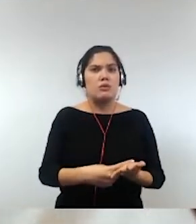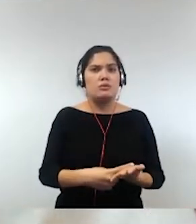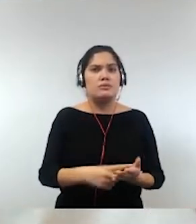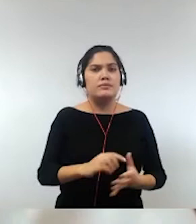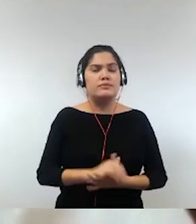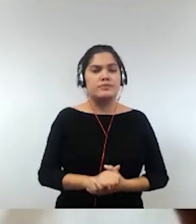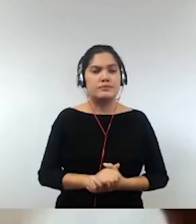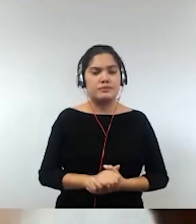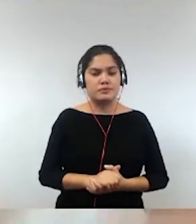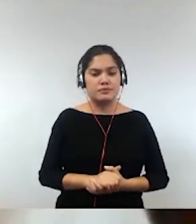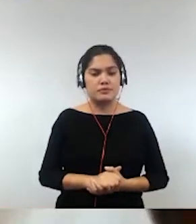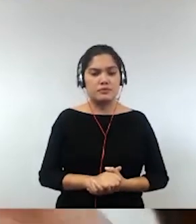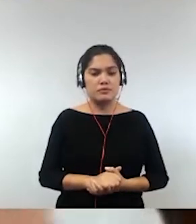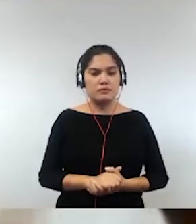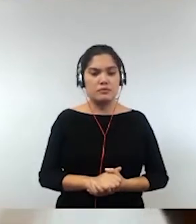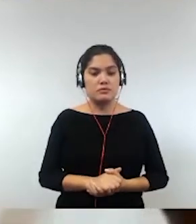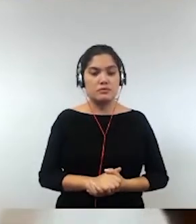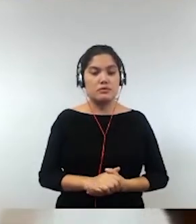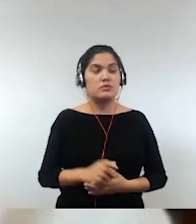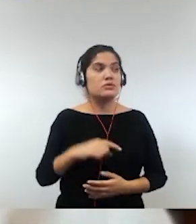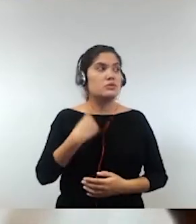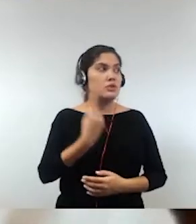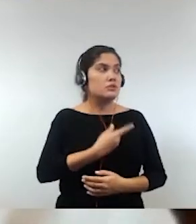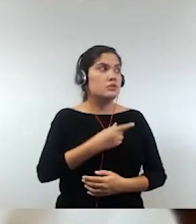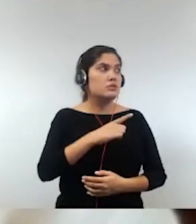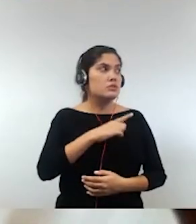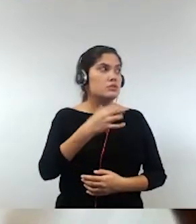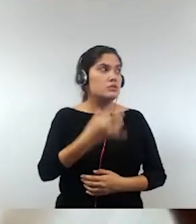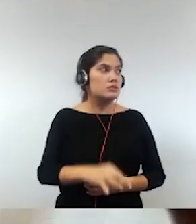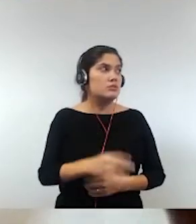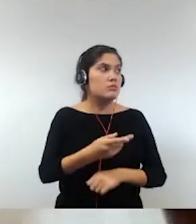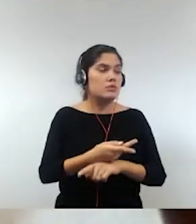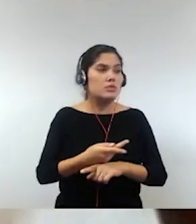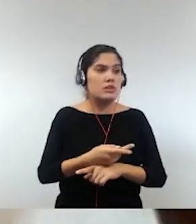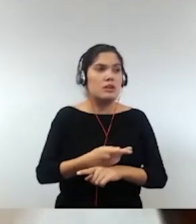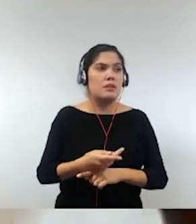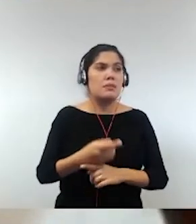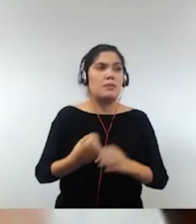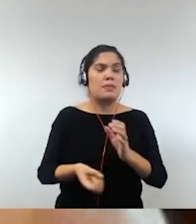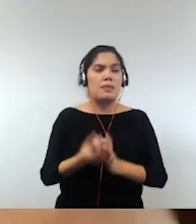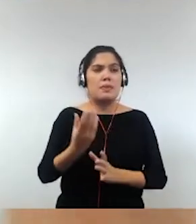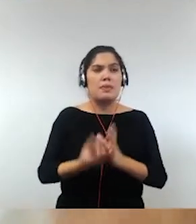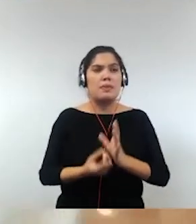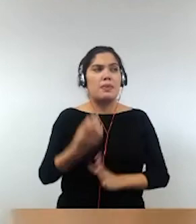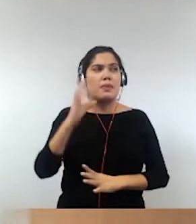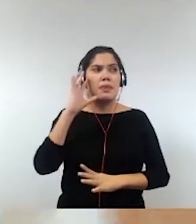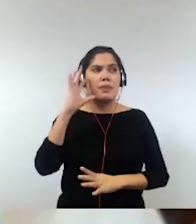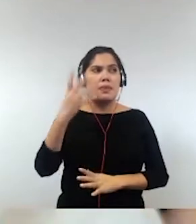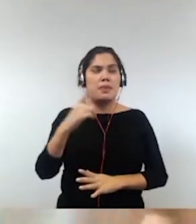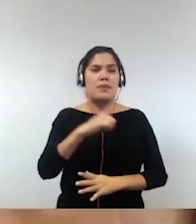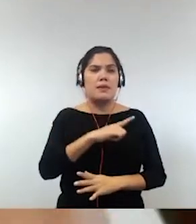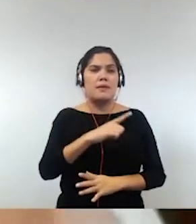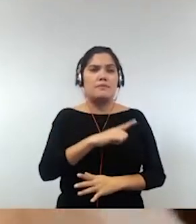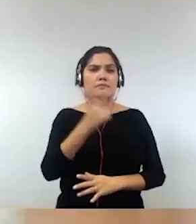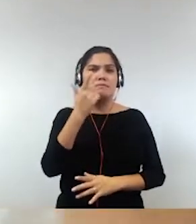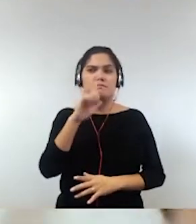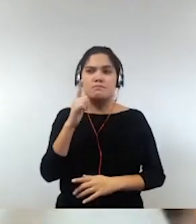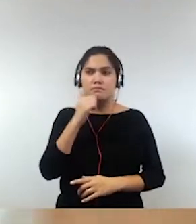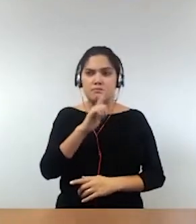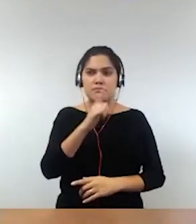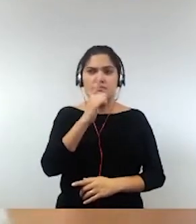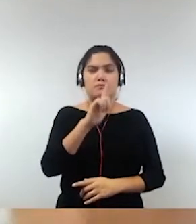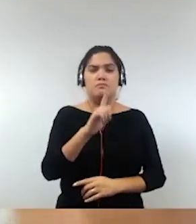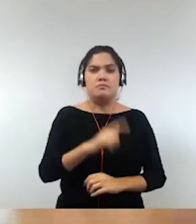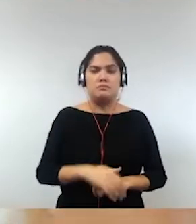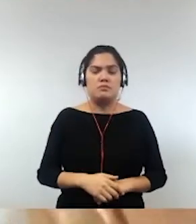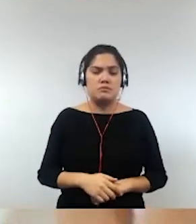autocomposição. Justamente buscando uma elaboração de uma solução que haja ganho mútuo. Esse é o